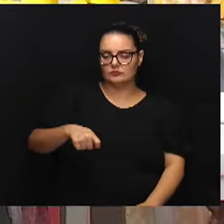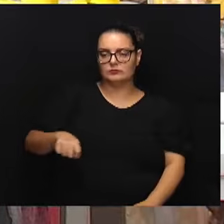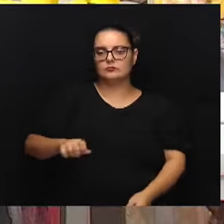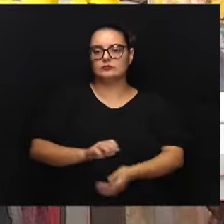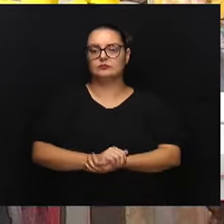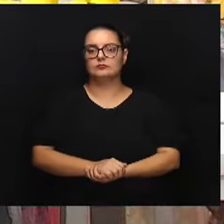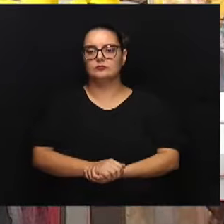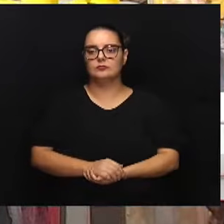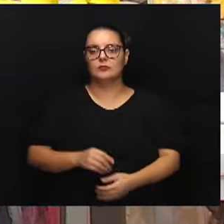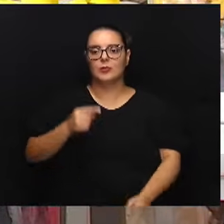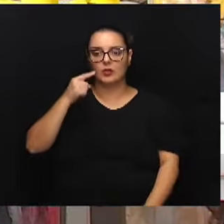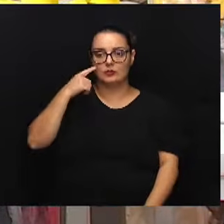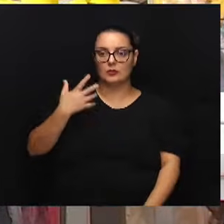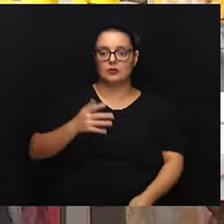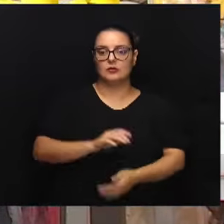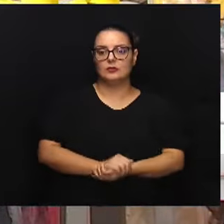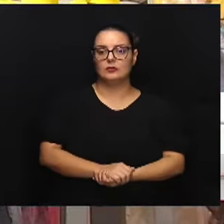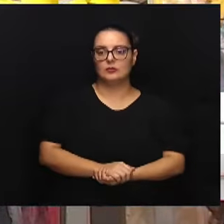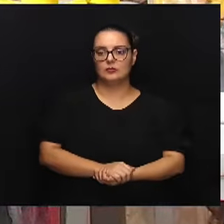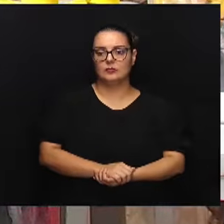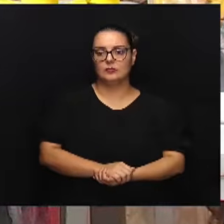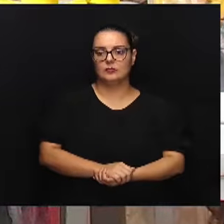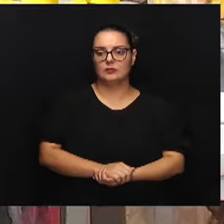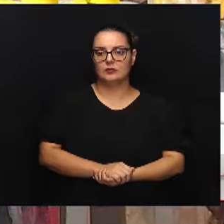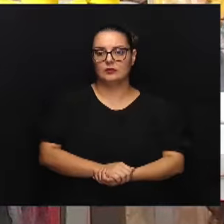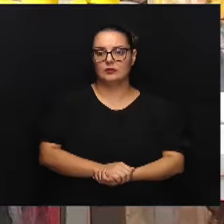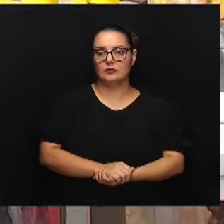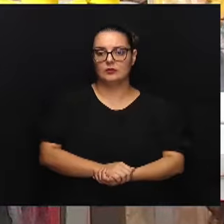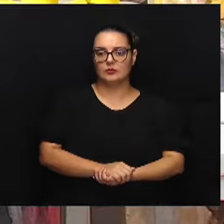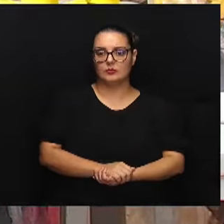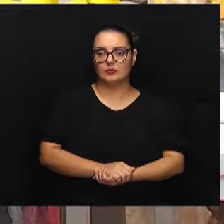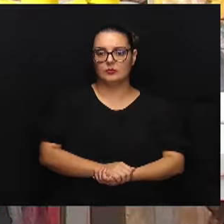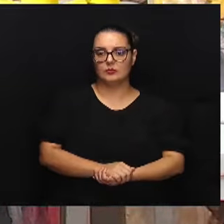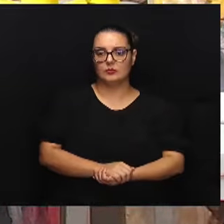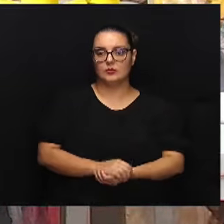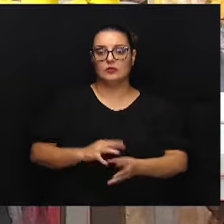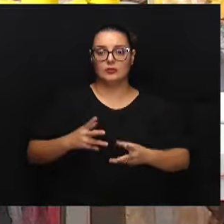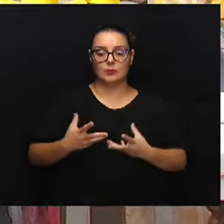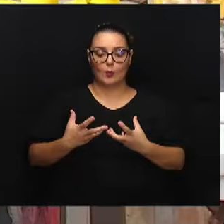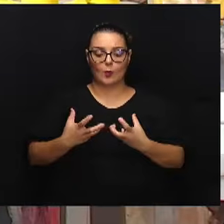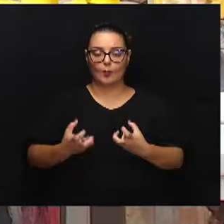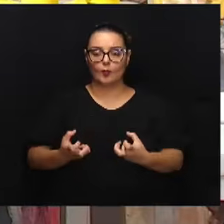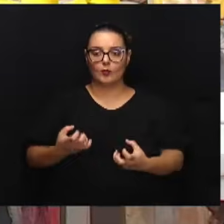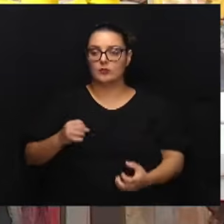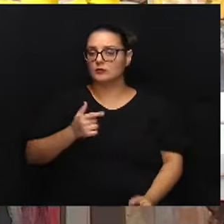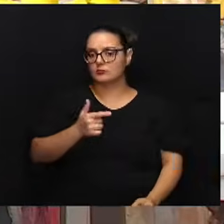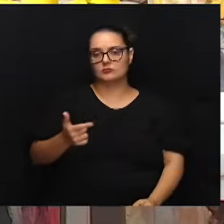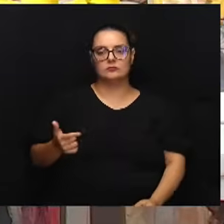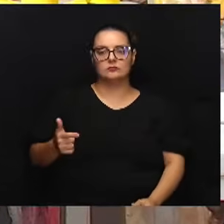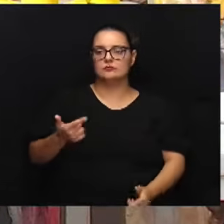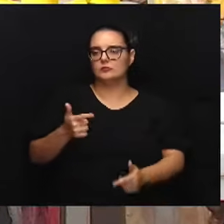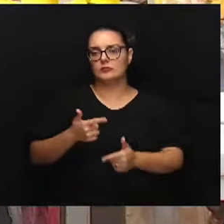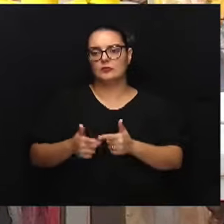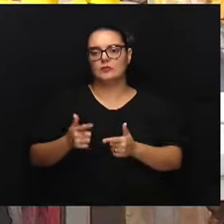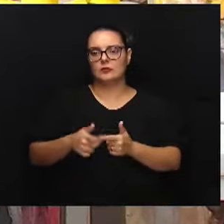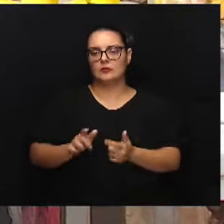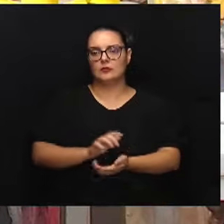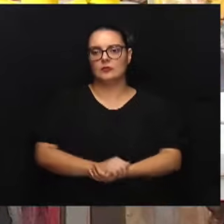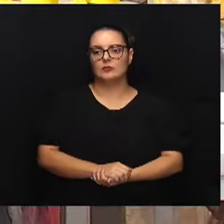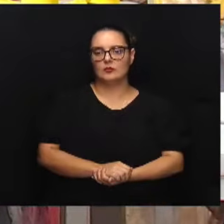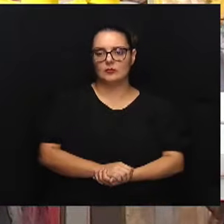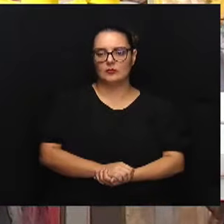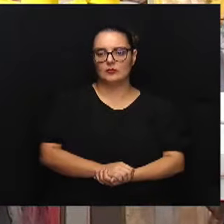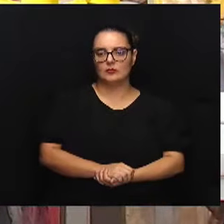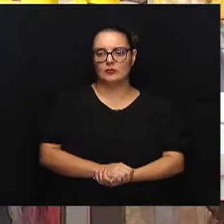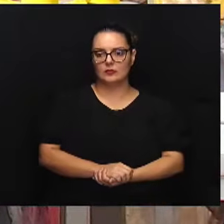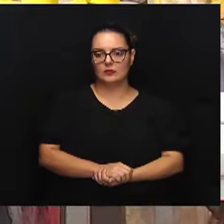O ideal é quando tá a folha 100%, a tela 100% seca, mas se não tiver, não tem problema não, tá? Tá.